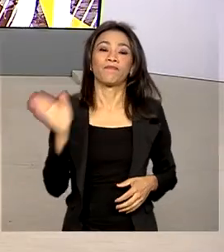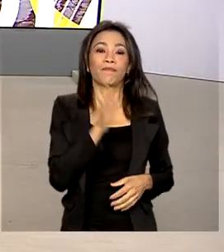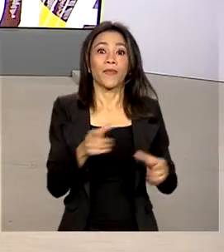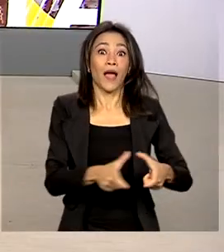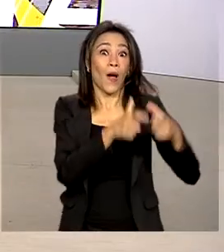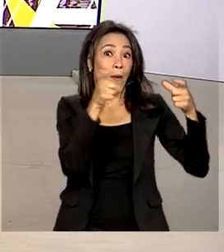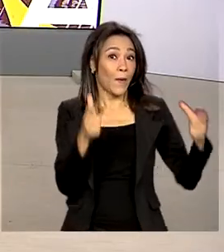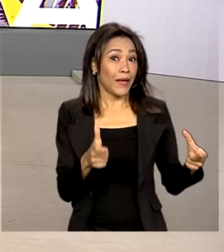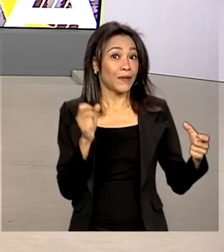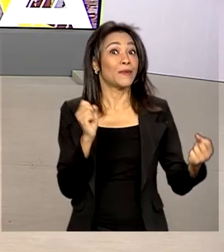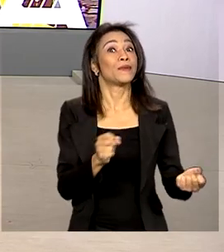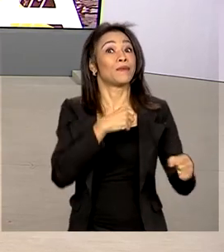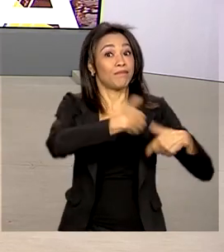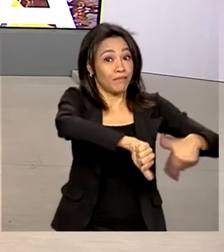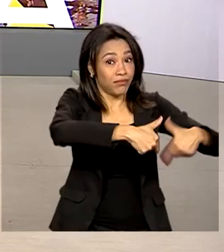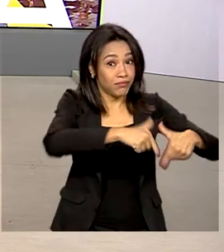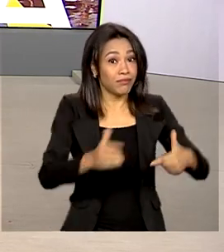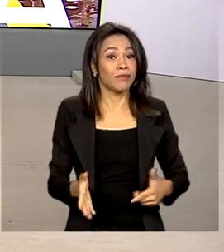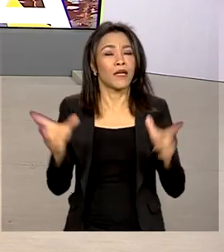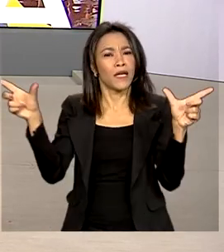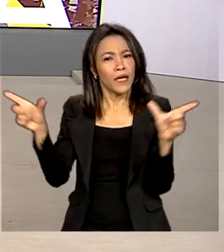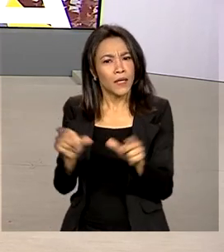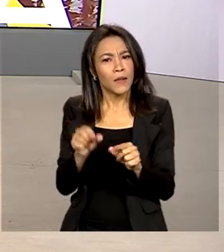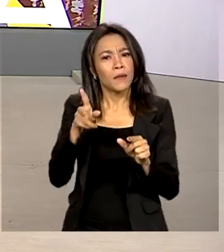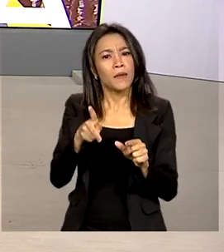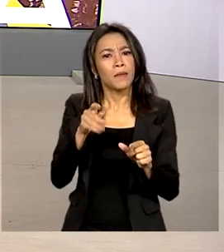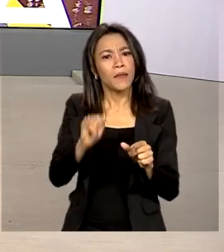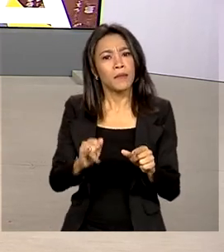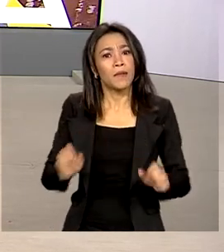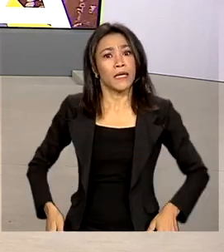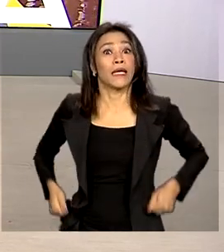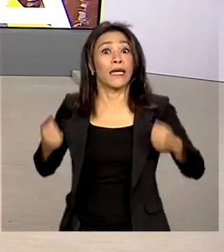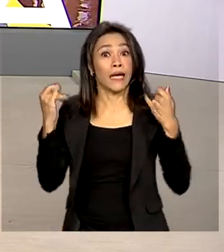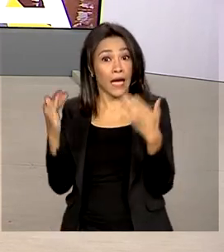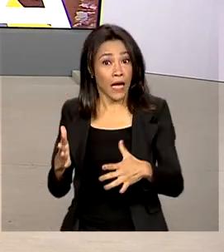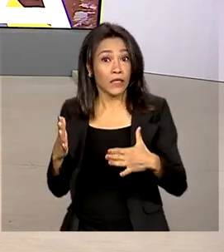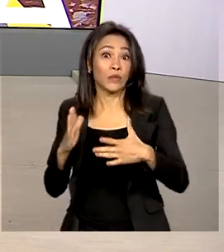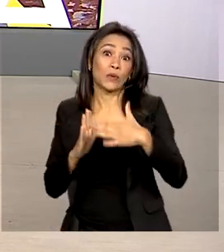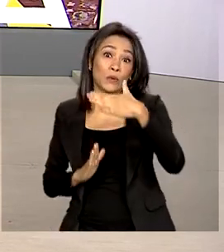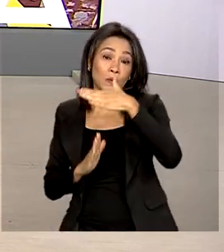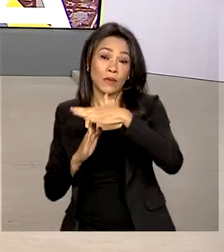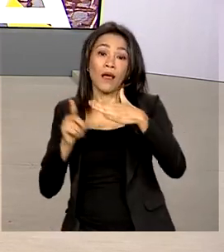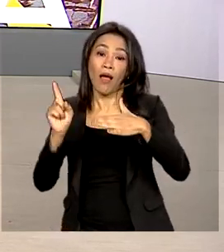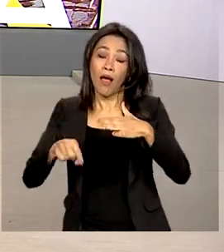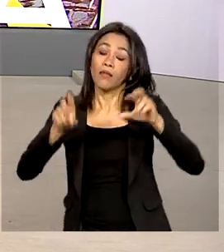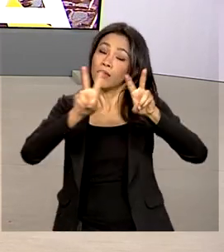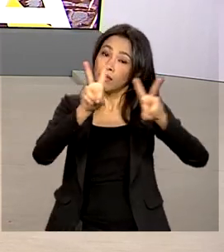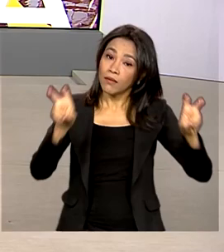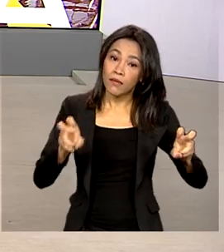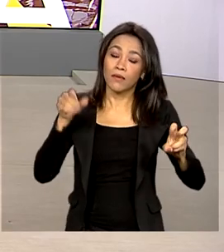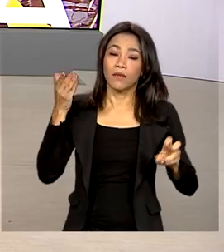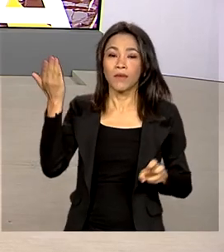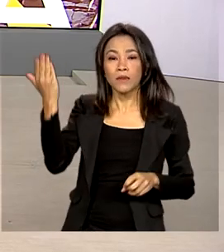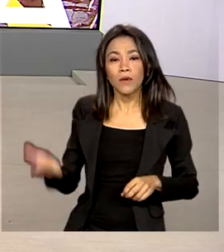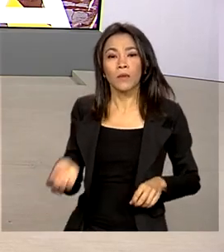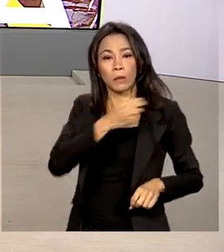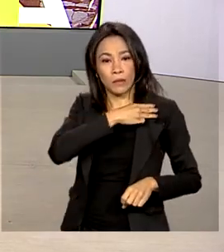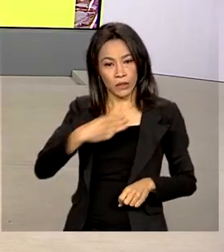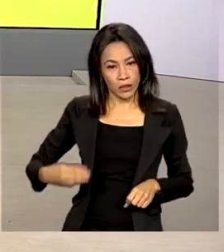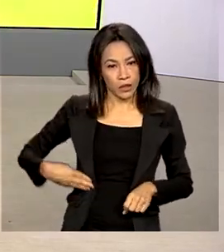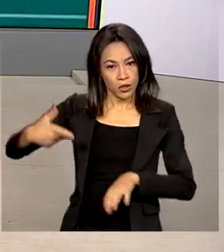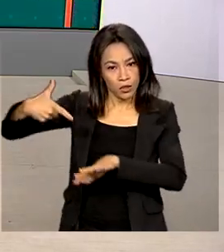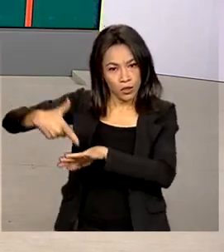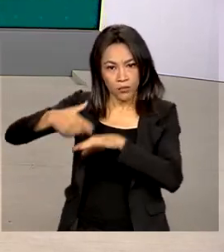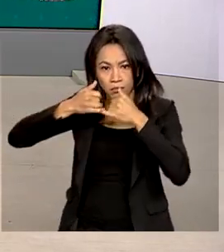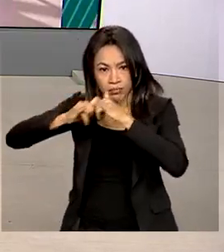do PIB e redução de gastos públicos estão entre os pontos listados pelos ministros de Minas e Energia e da Economia